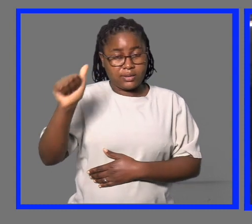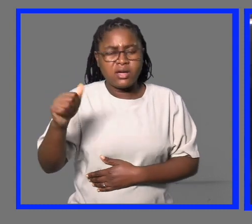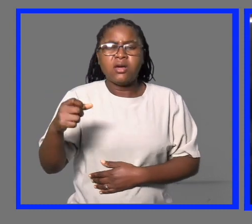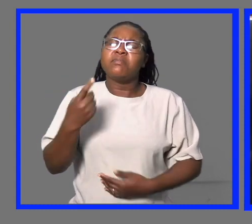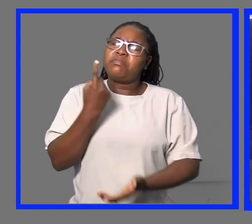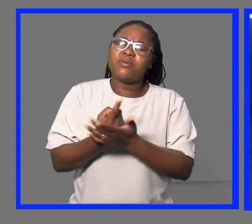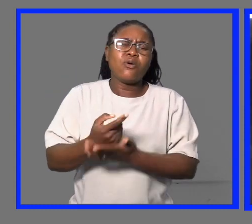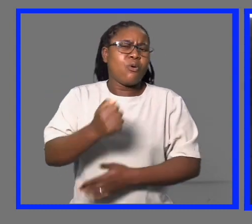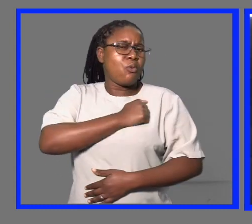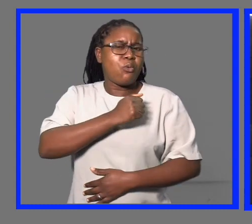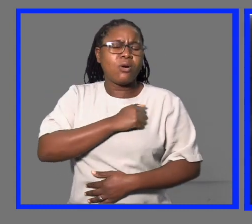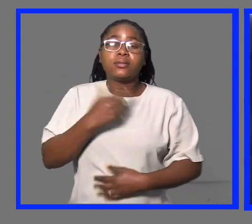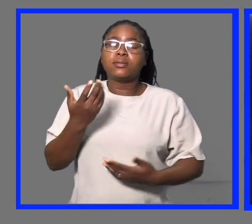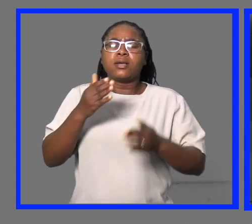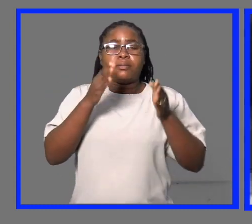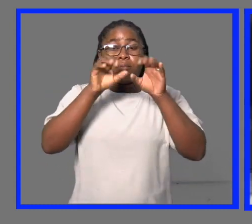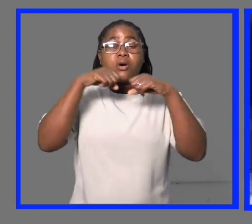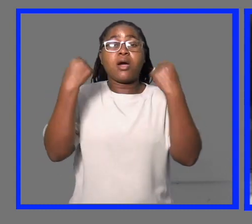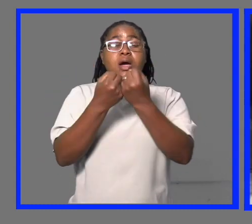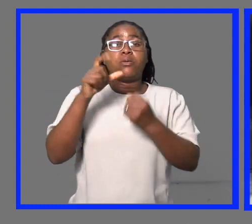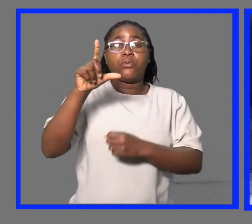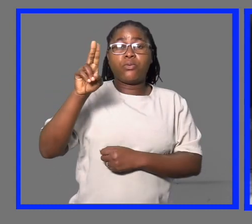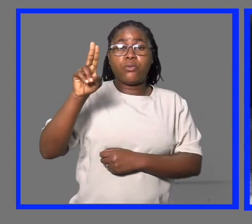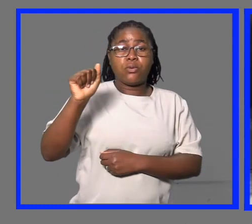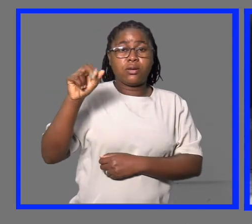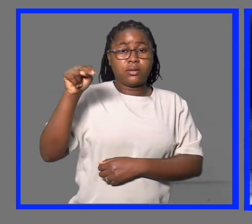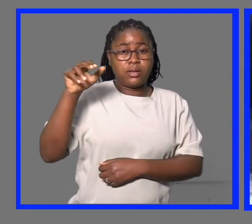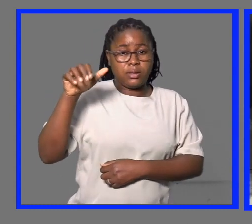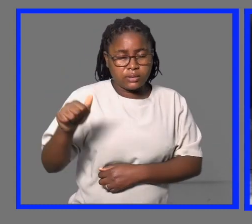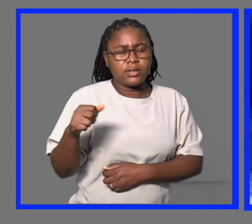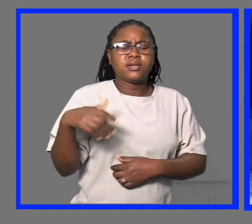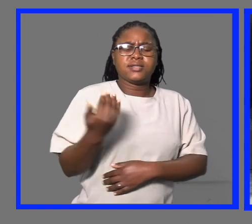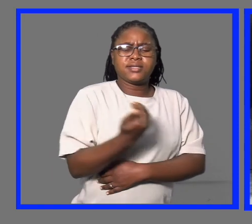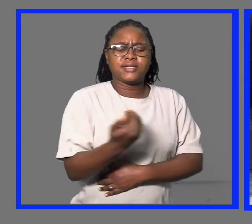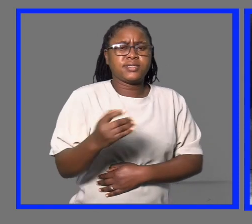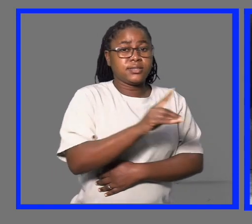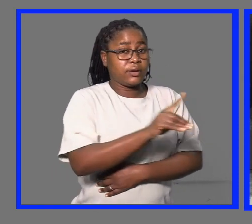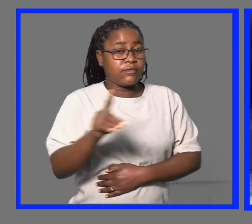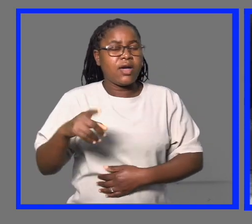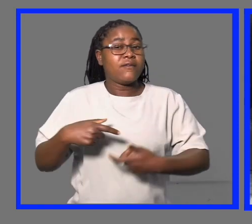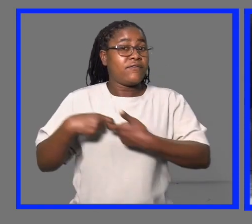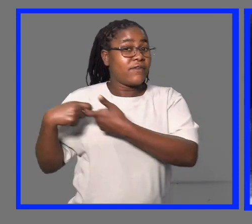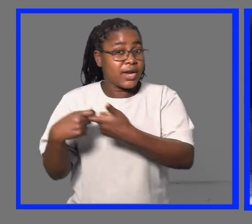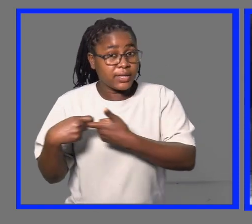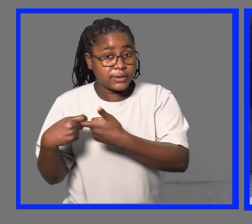enalteceu a importância de gesto de cooperativa para as crianças com deficiência e suas famílias.